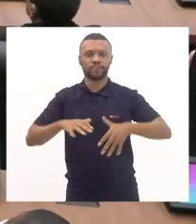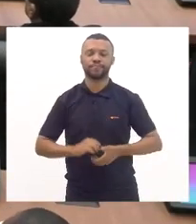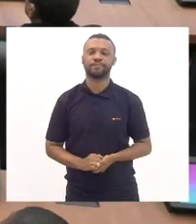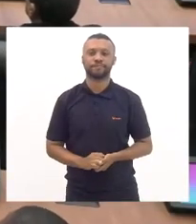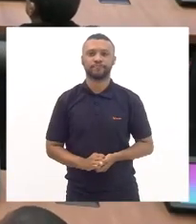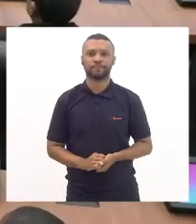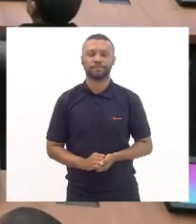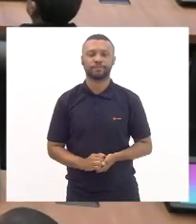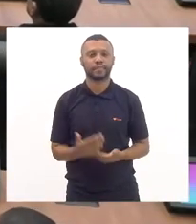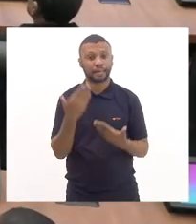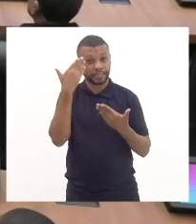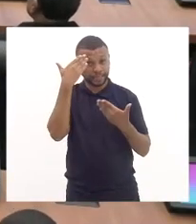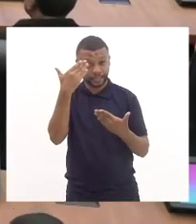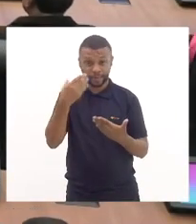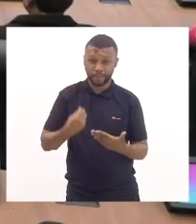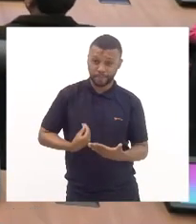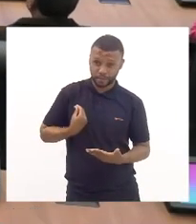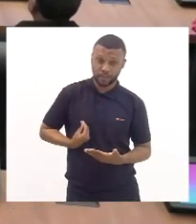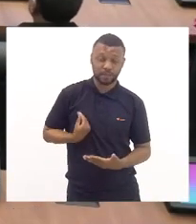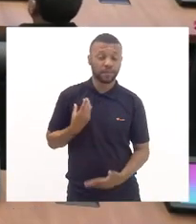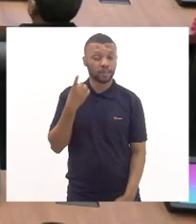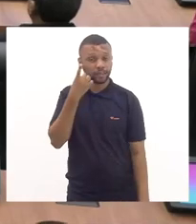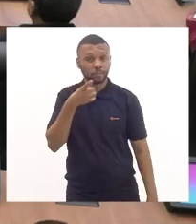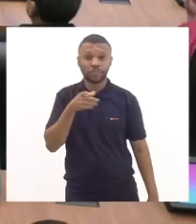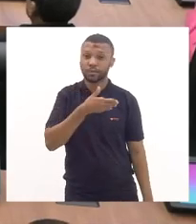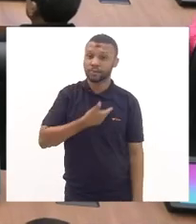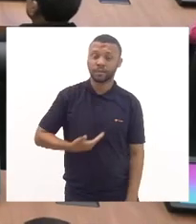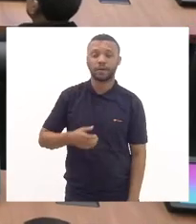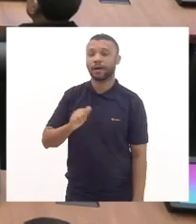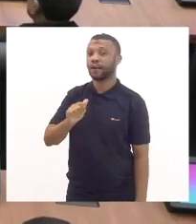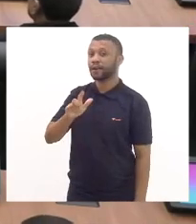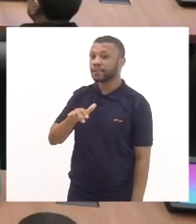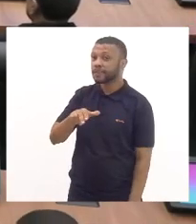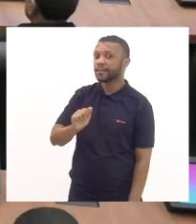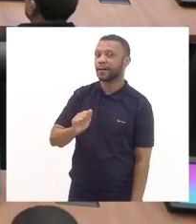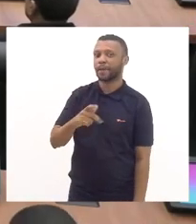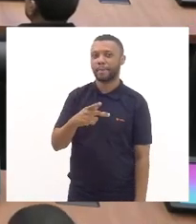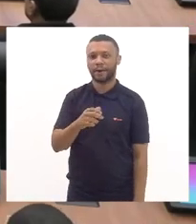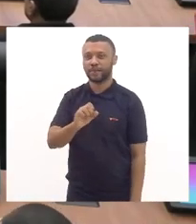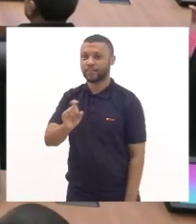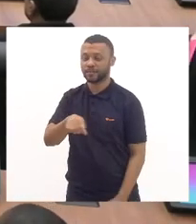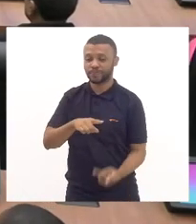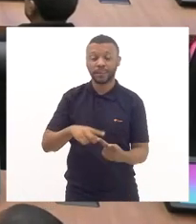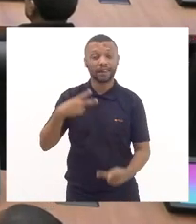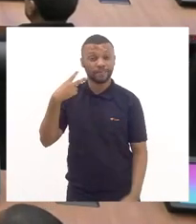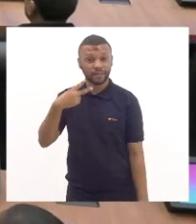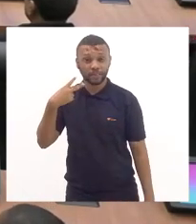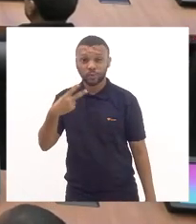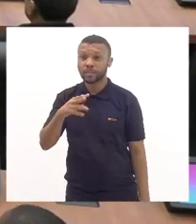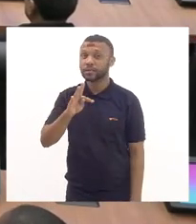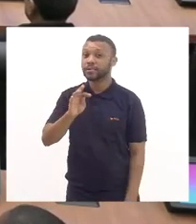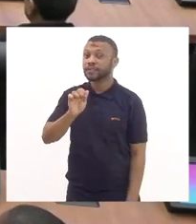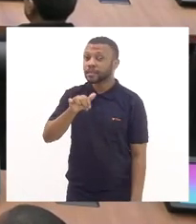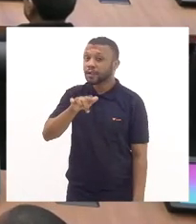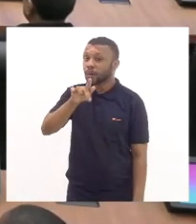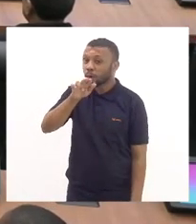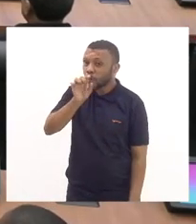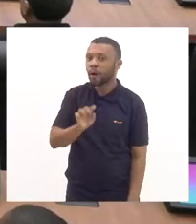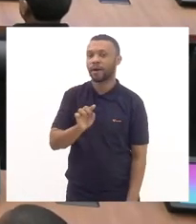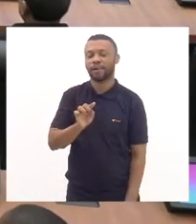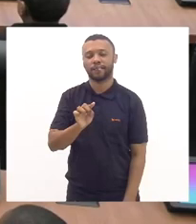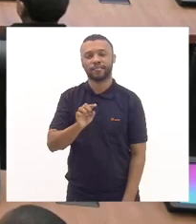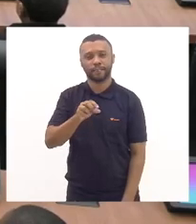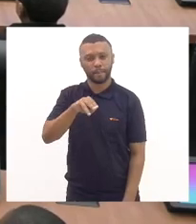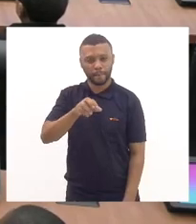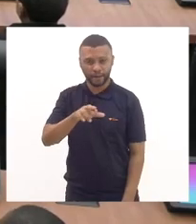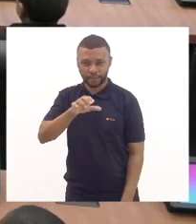Agradecer a presença da deputada estadual Alana Passos, a vereadora de Tanguá, Márcia Matos, a